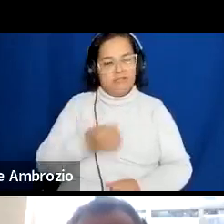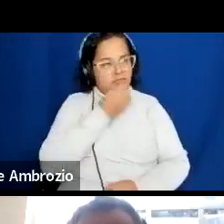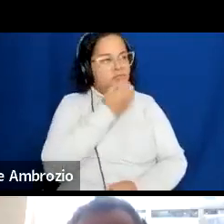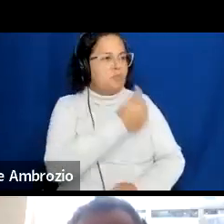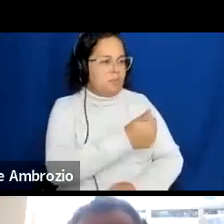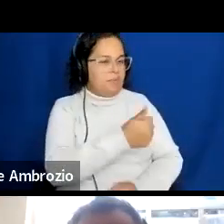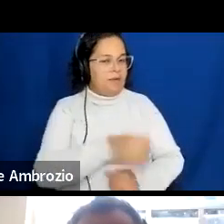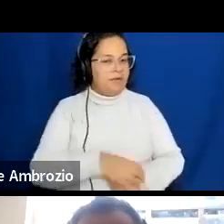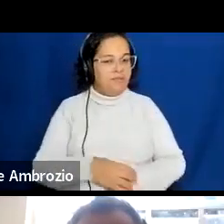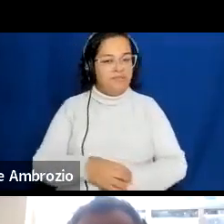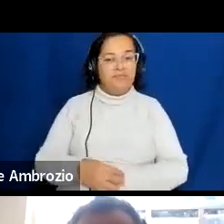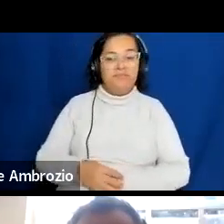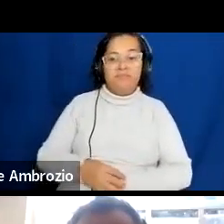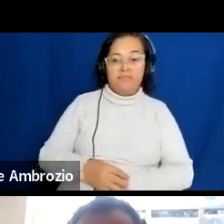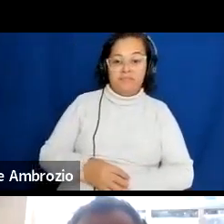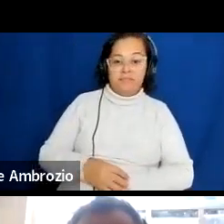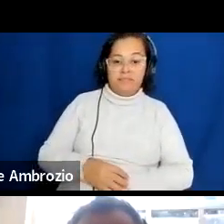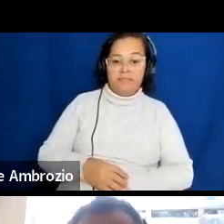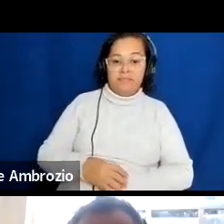Luiz?